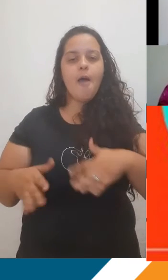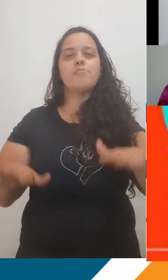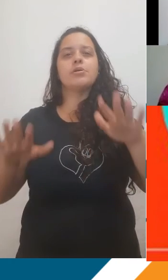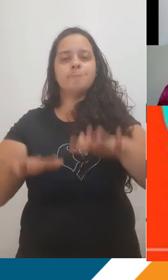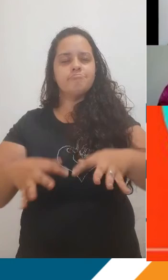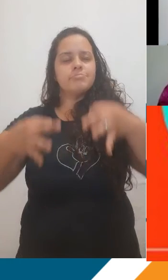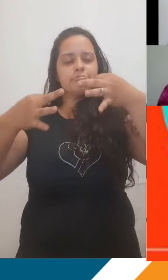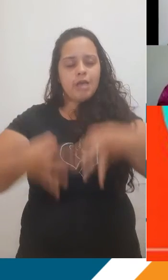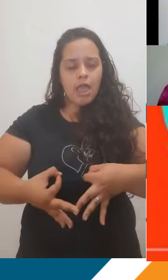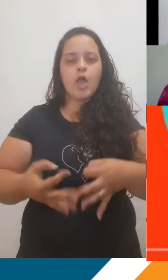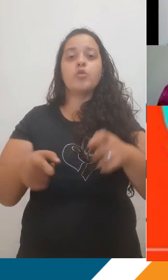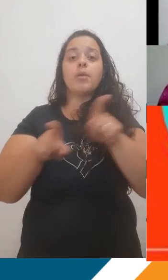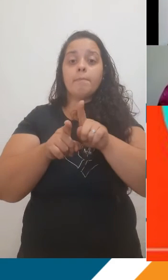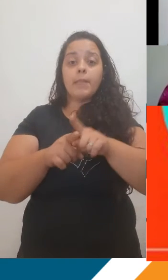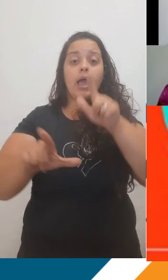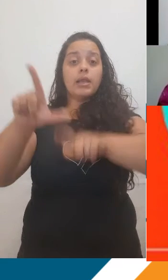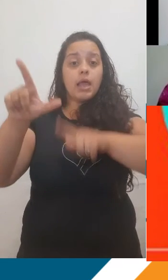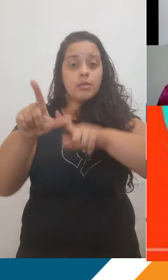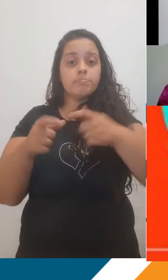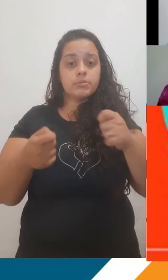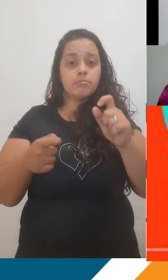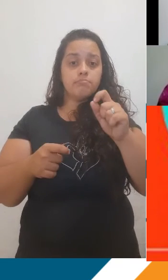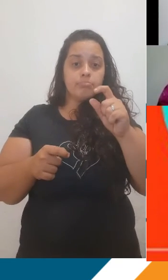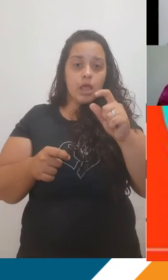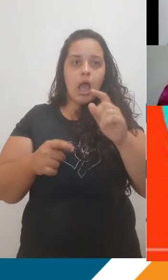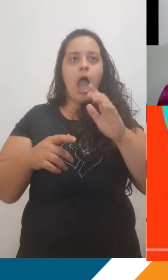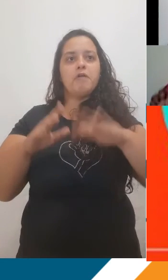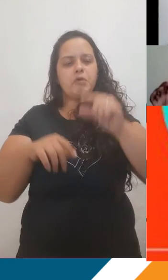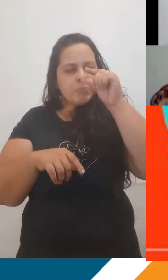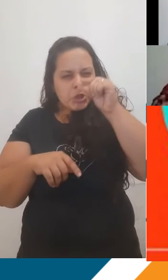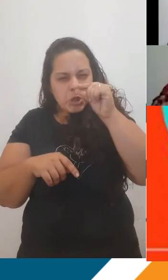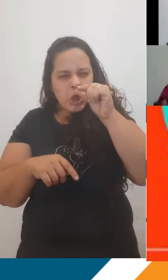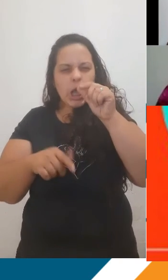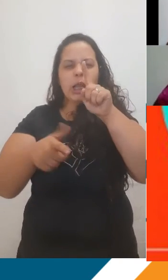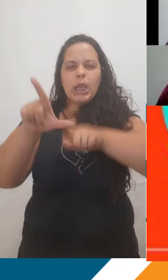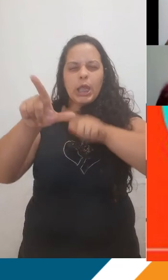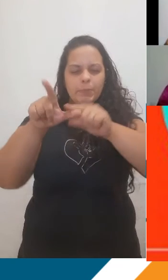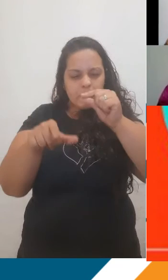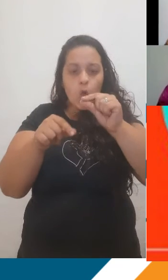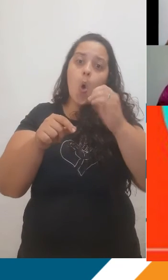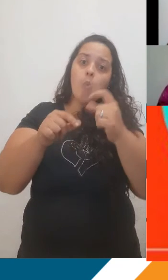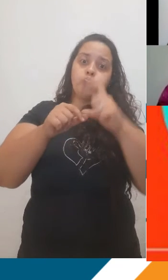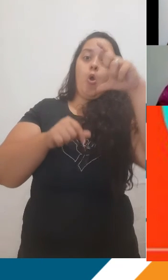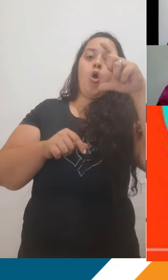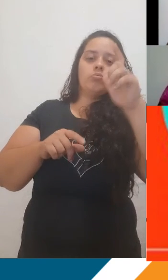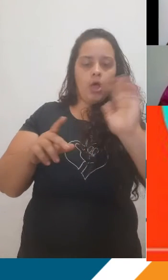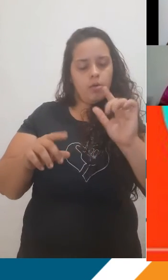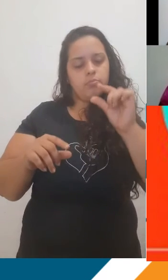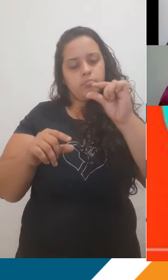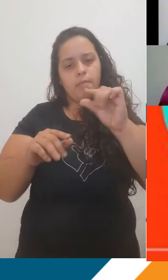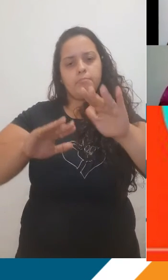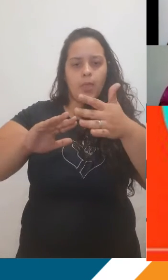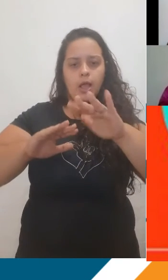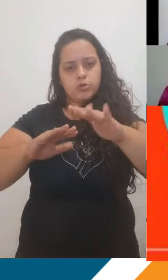bem nítida, viu, gente? De tamanho médio, nada daquela letra pequenininha, né? Aquela letra grandona, né? No